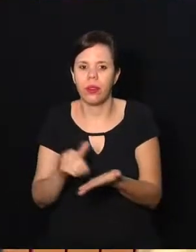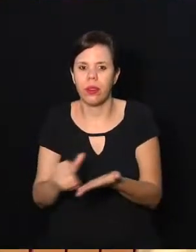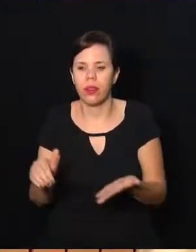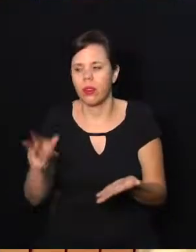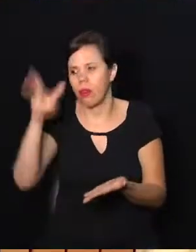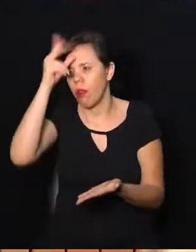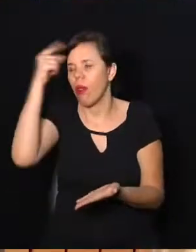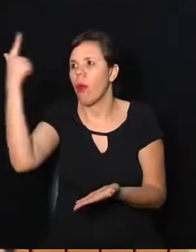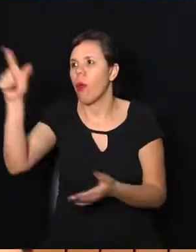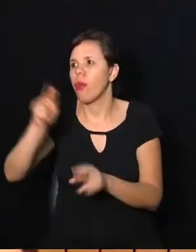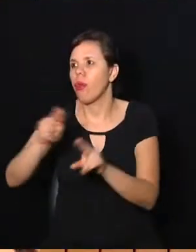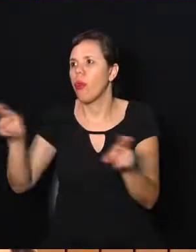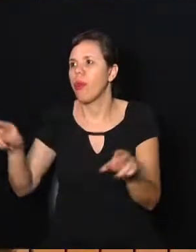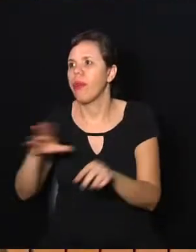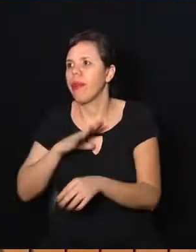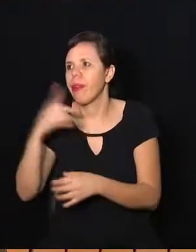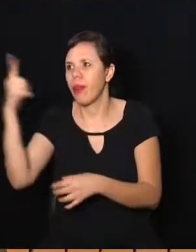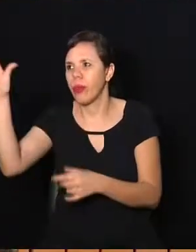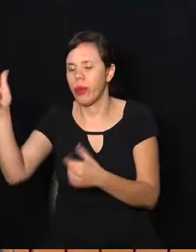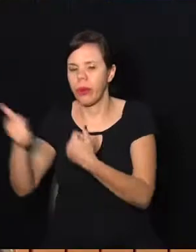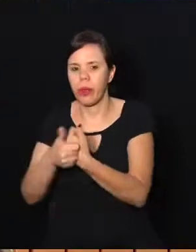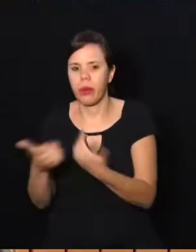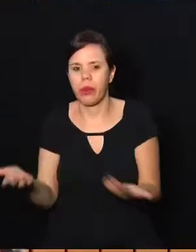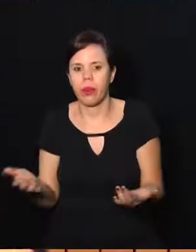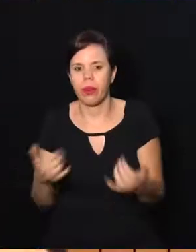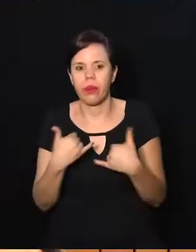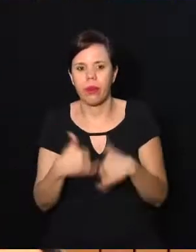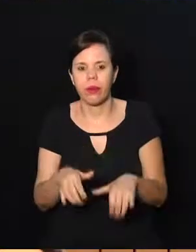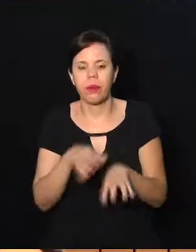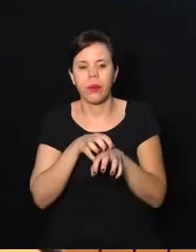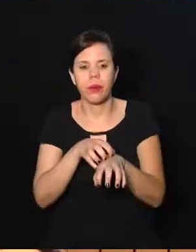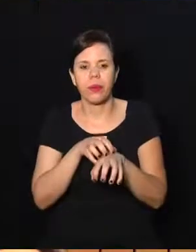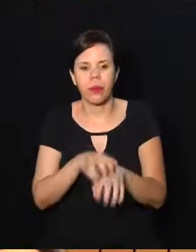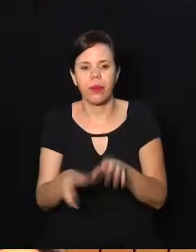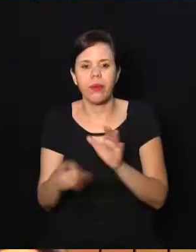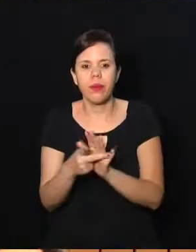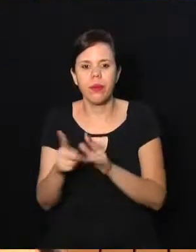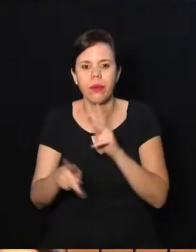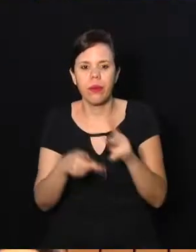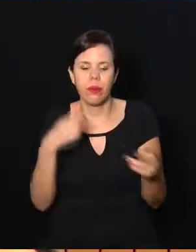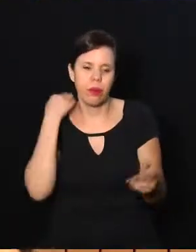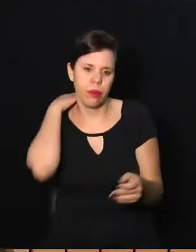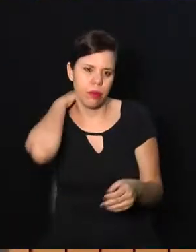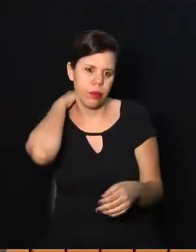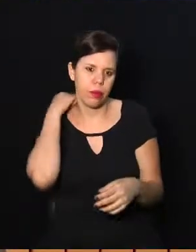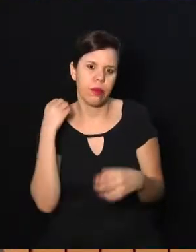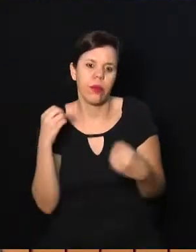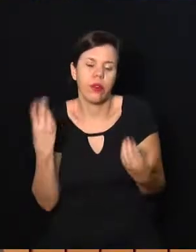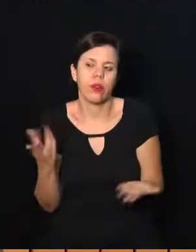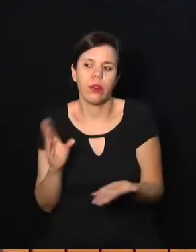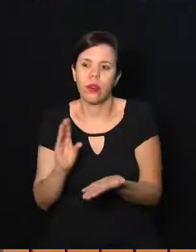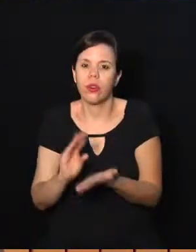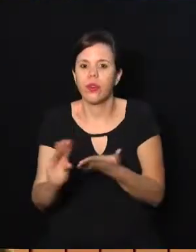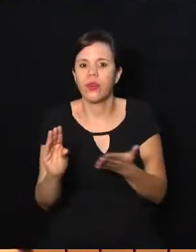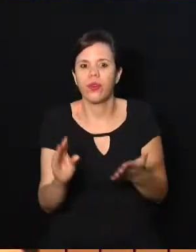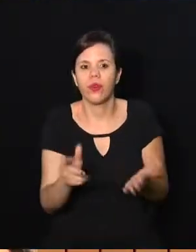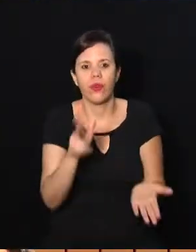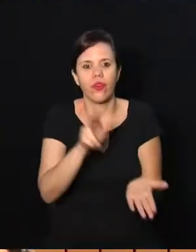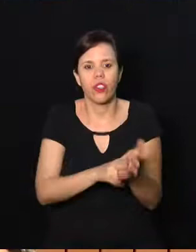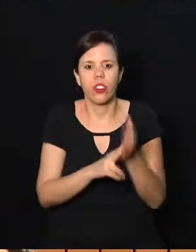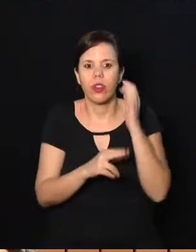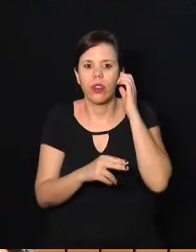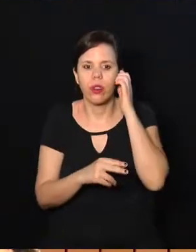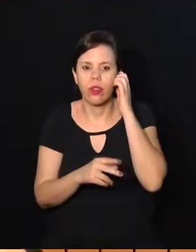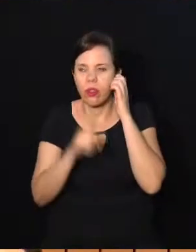fala a cidade, está escrito lá, transporte de pacientes. Ou seja, eles não investem num leito, não investem